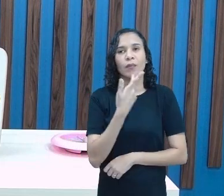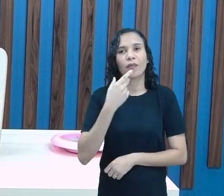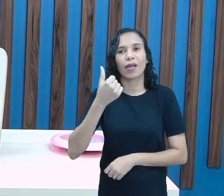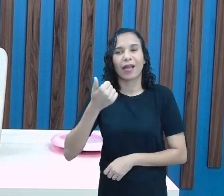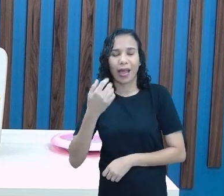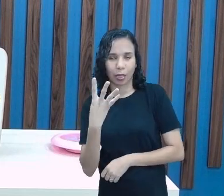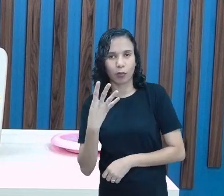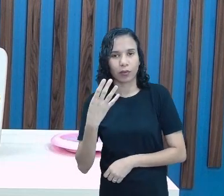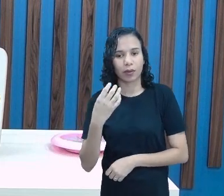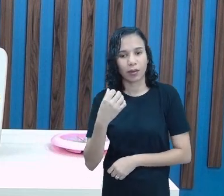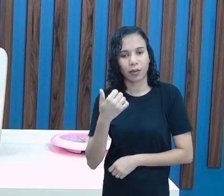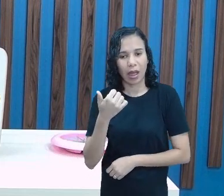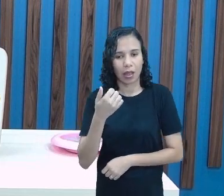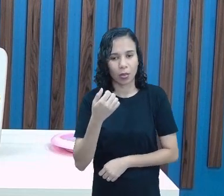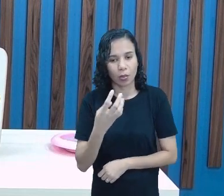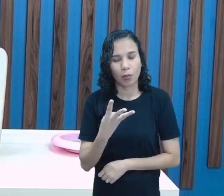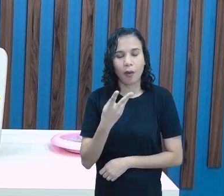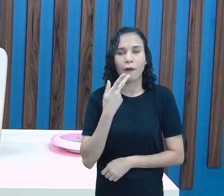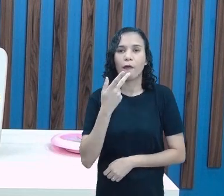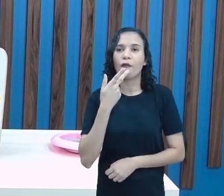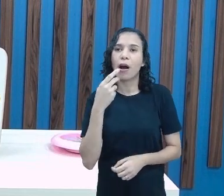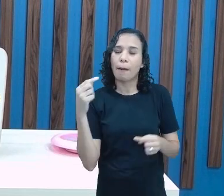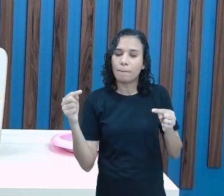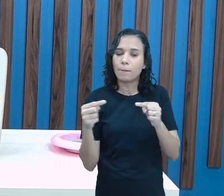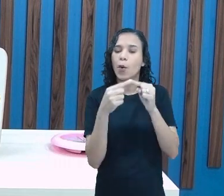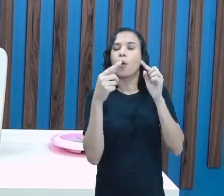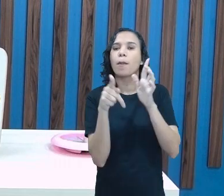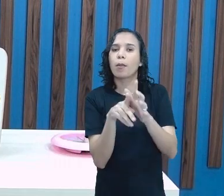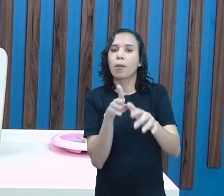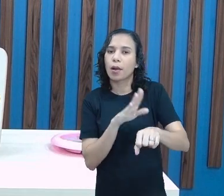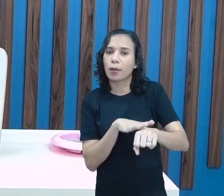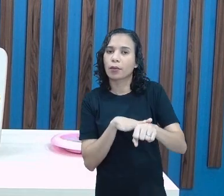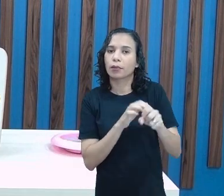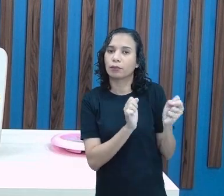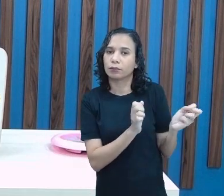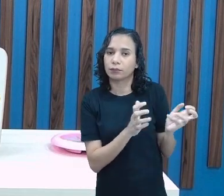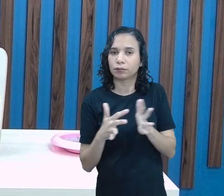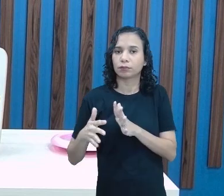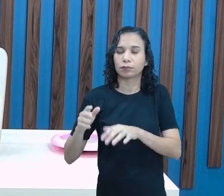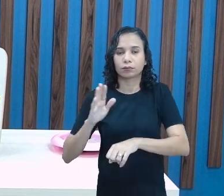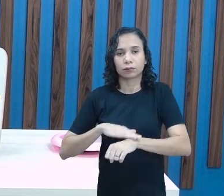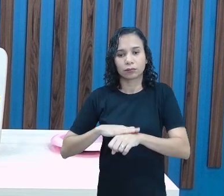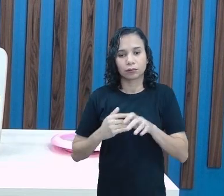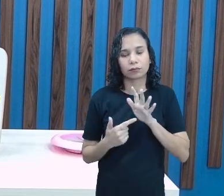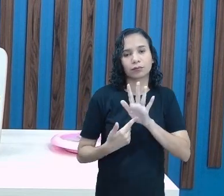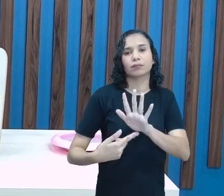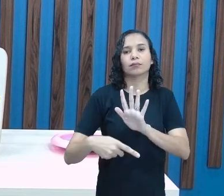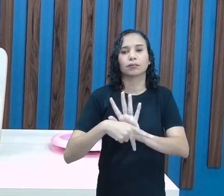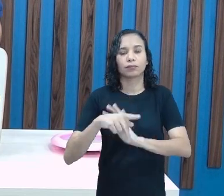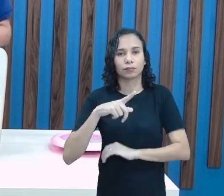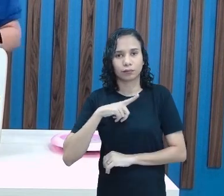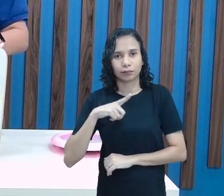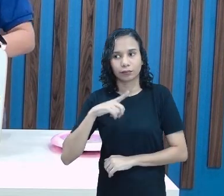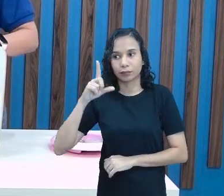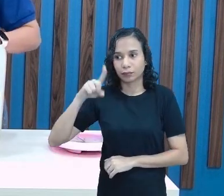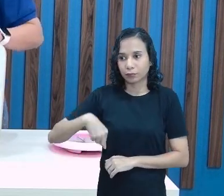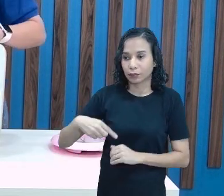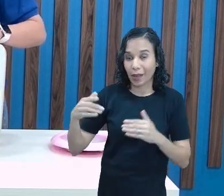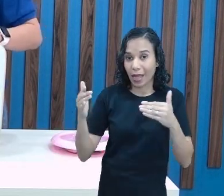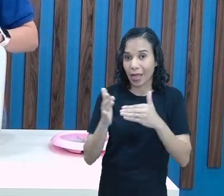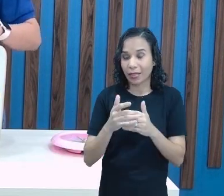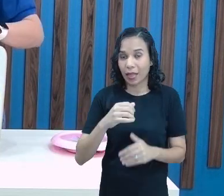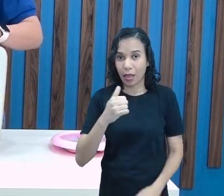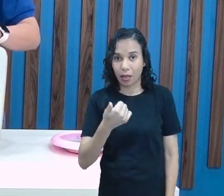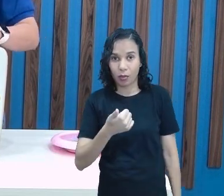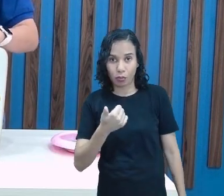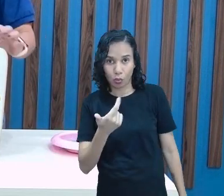Esse 14 vem exatamente dessa passagem do tempo que o relógio aqui mostrou. Ele não só marca até o